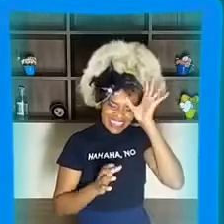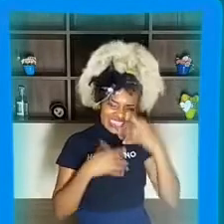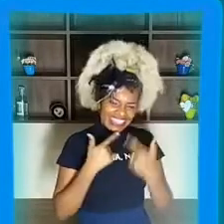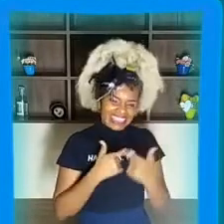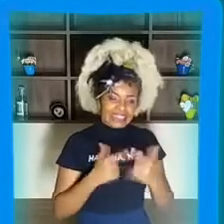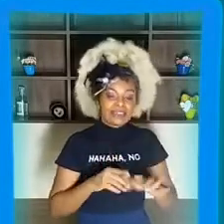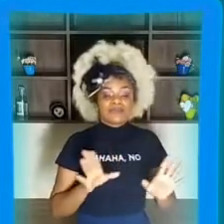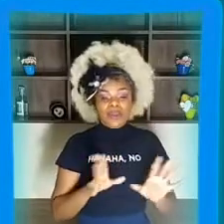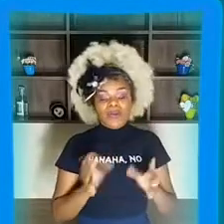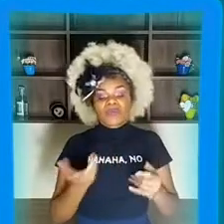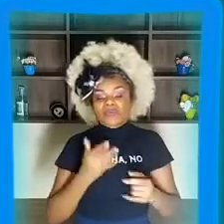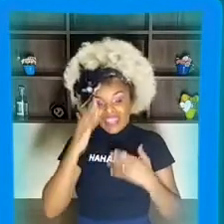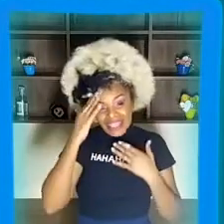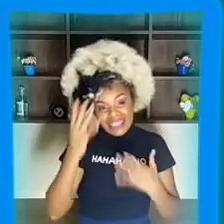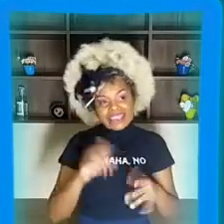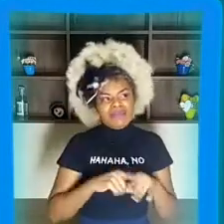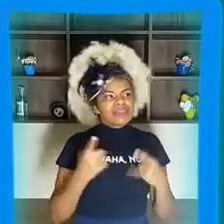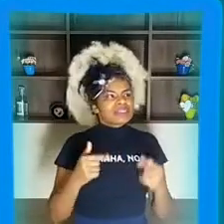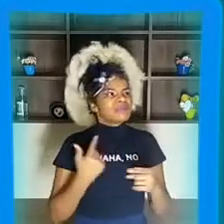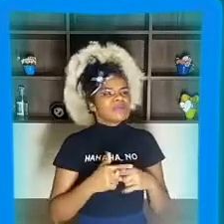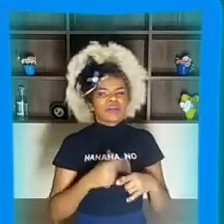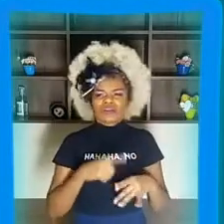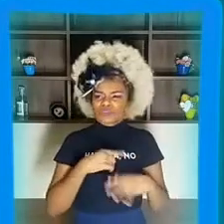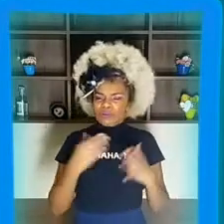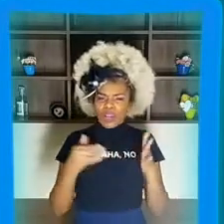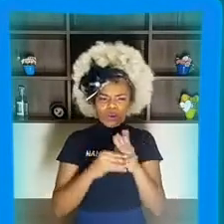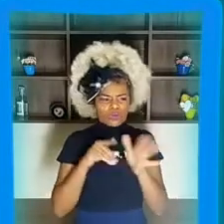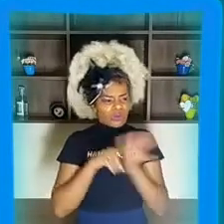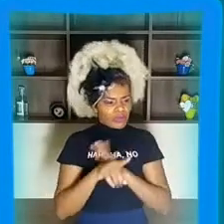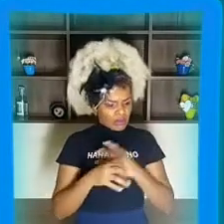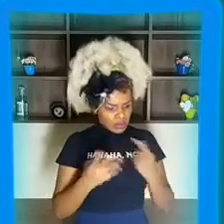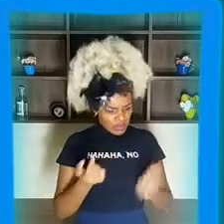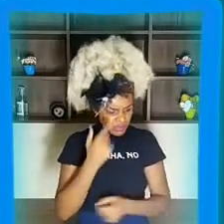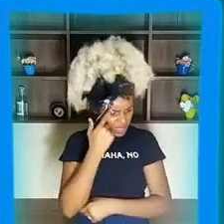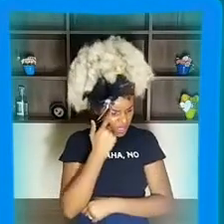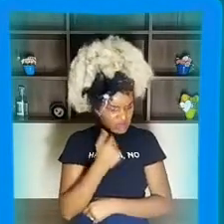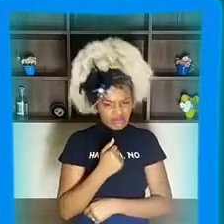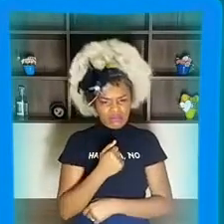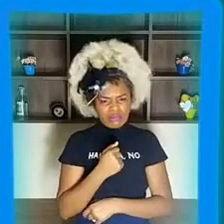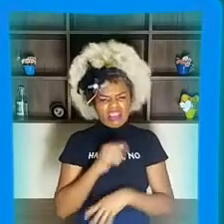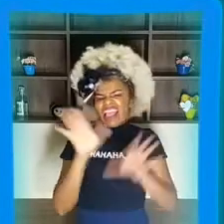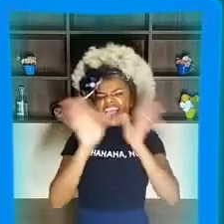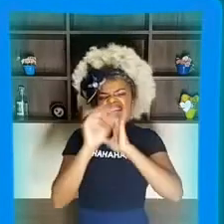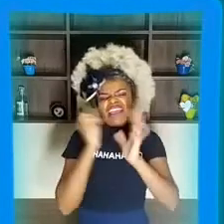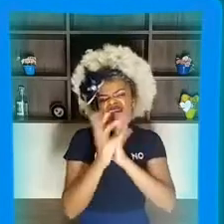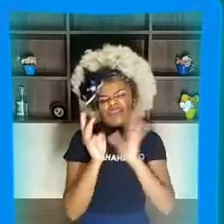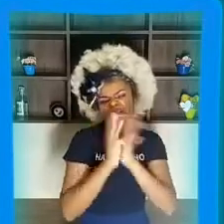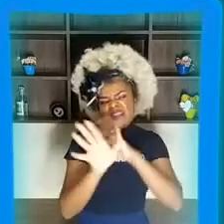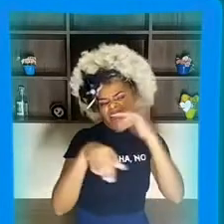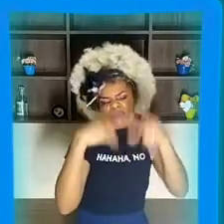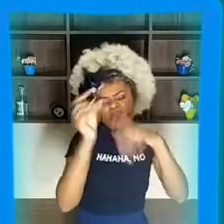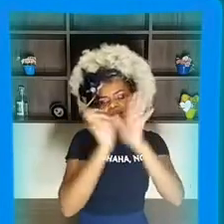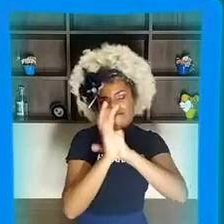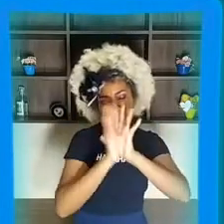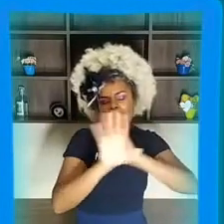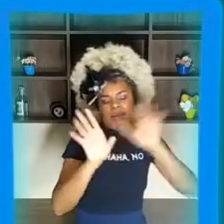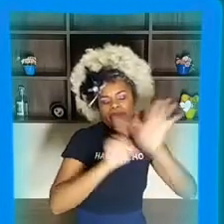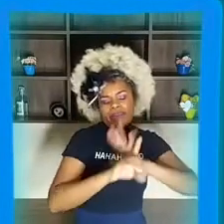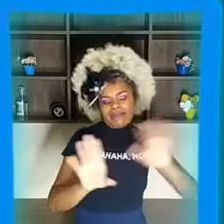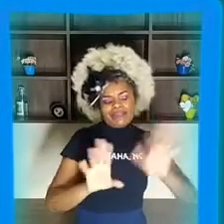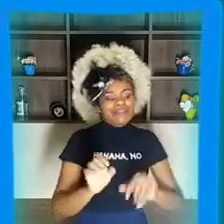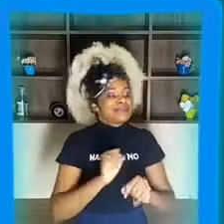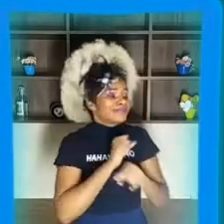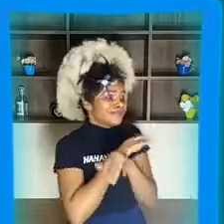Não, eu quero muito agradecer, mas é porque eu tinha uma última pergunta fazer para o Denis. Eu te mando um zap. Pronto, combinado. Porque agora tem o